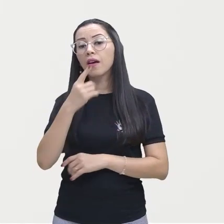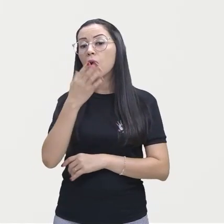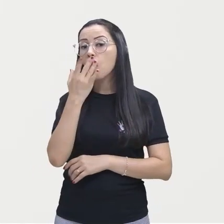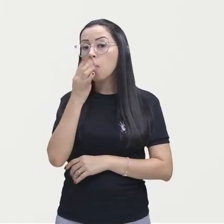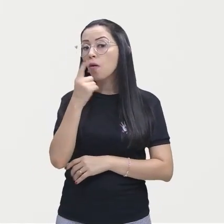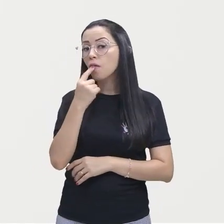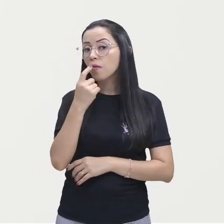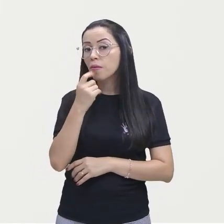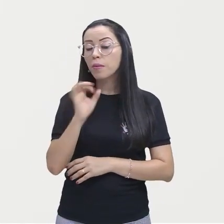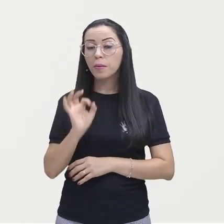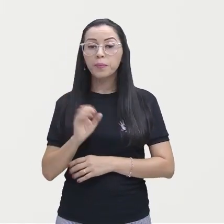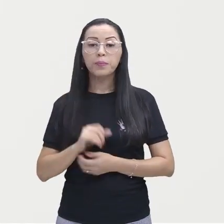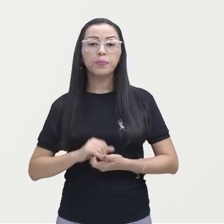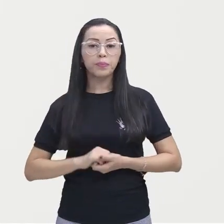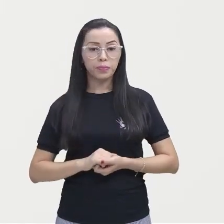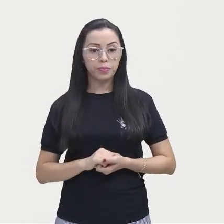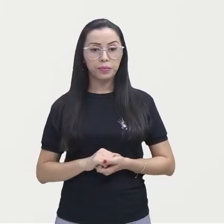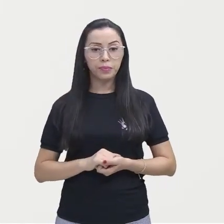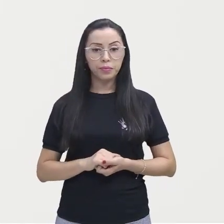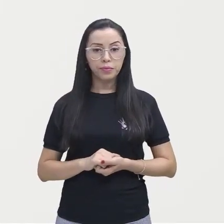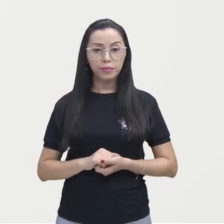frente.